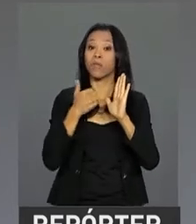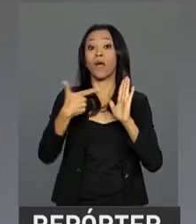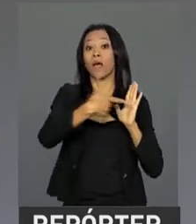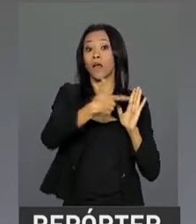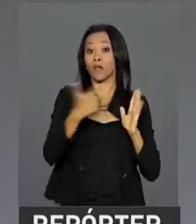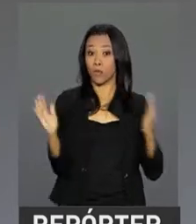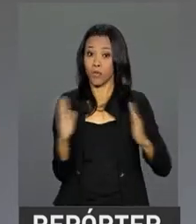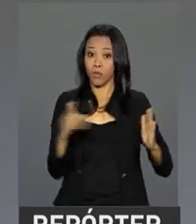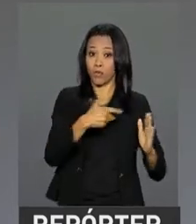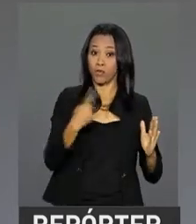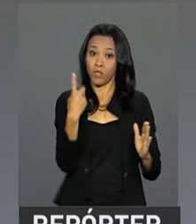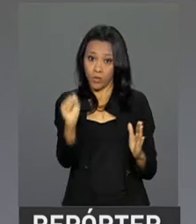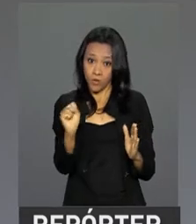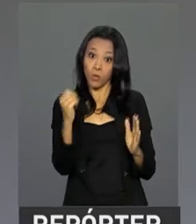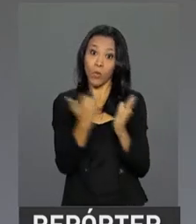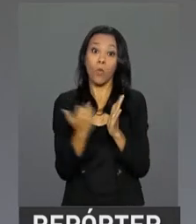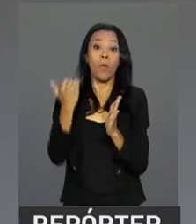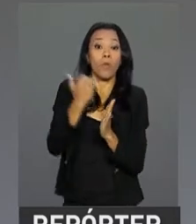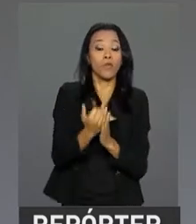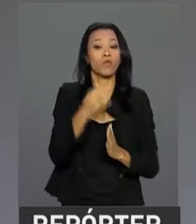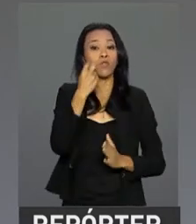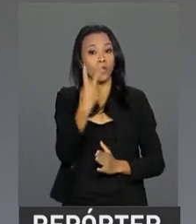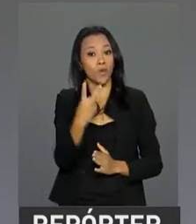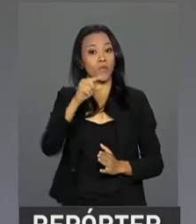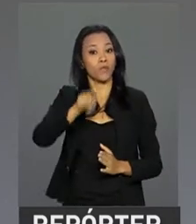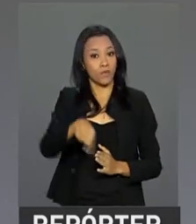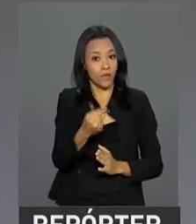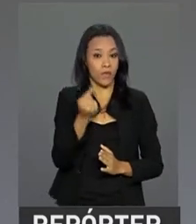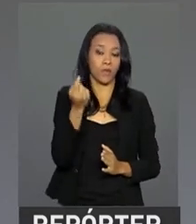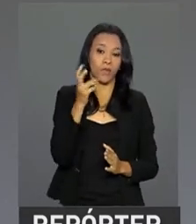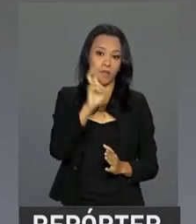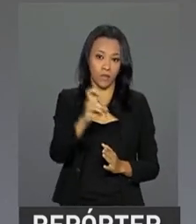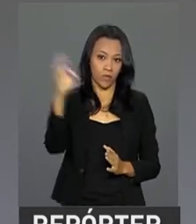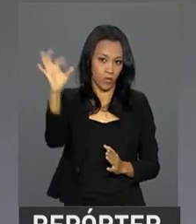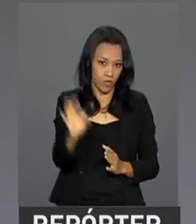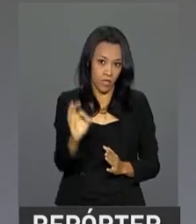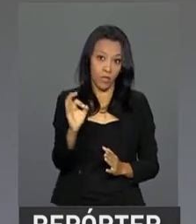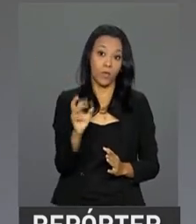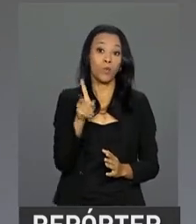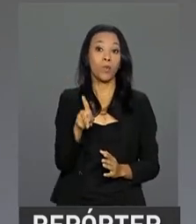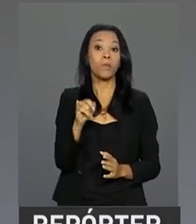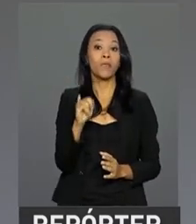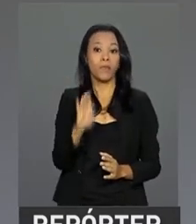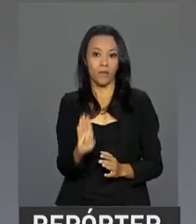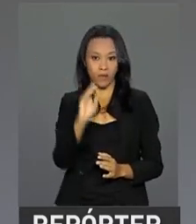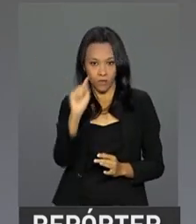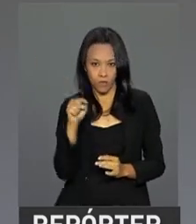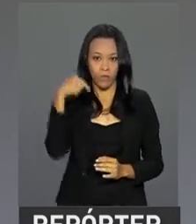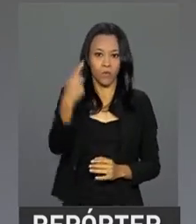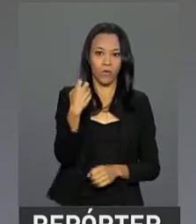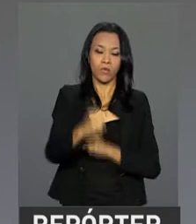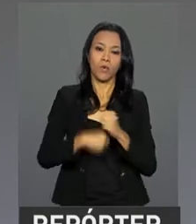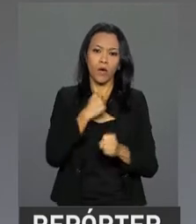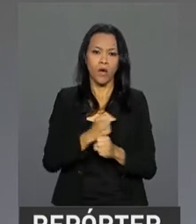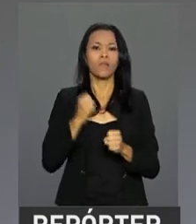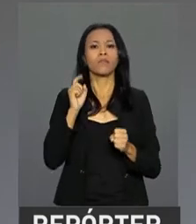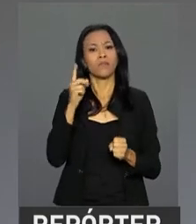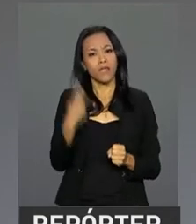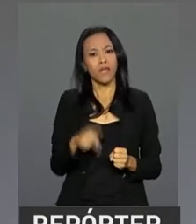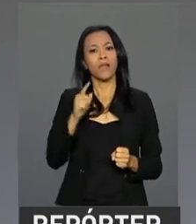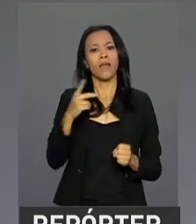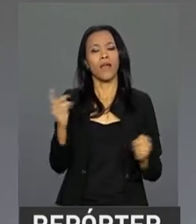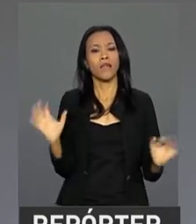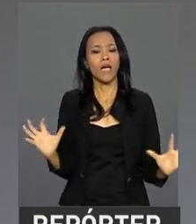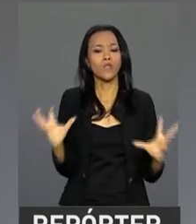de crescimento de 2 e meio por cento do pib no ano que vem o produto interno bruto do país que é a soma de todos os bens e riquezas